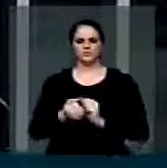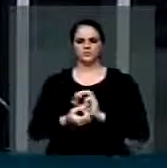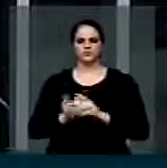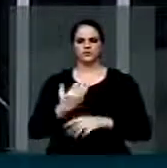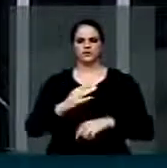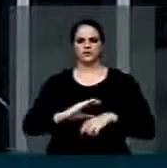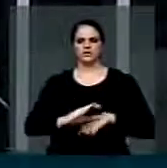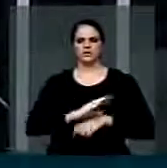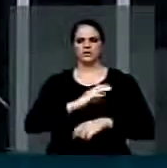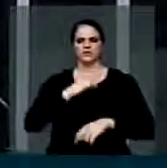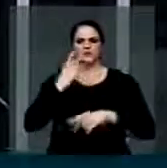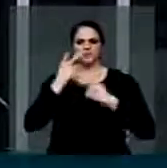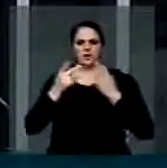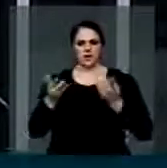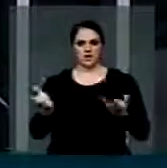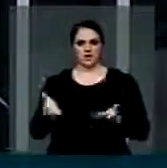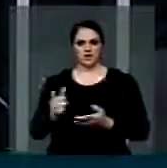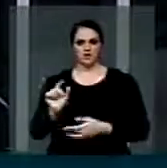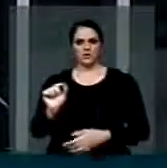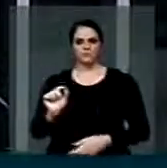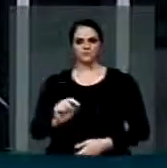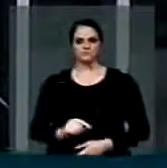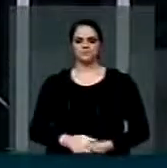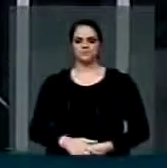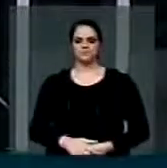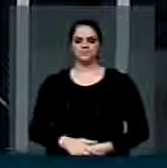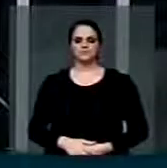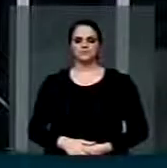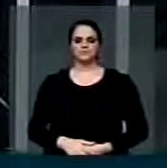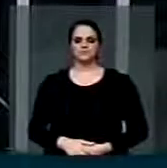Augusto, recebi aqui a